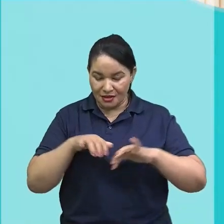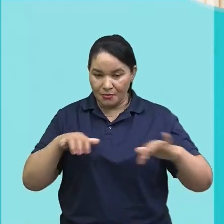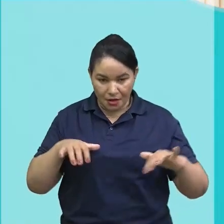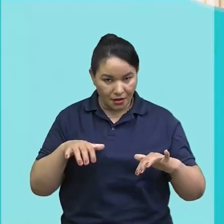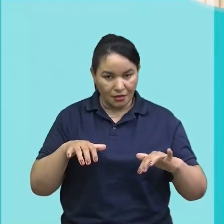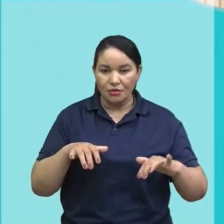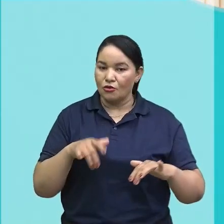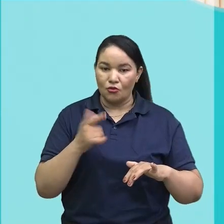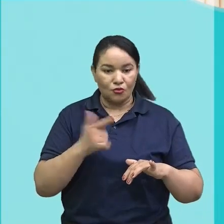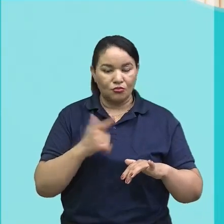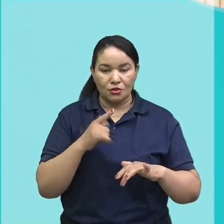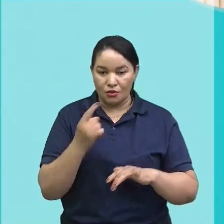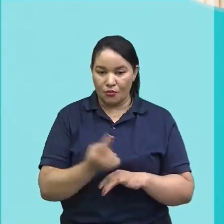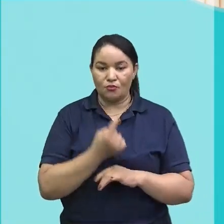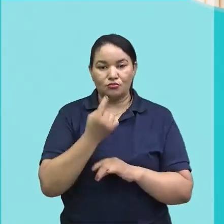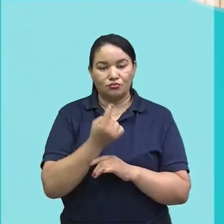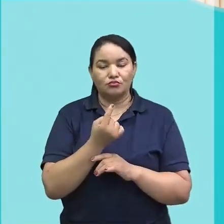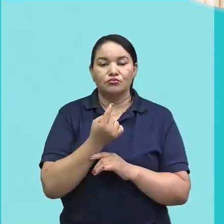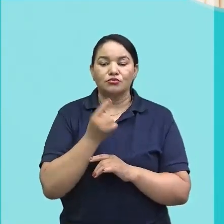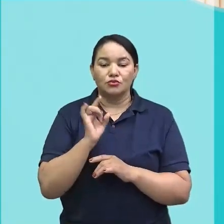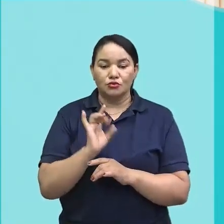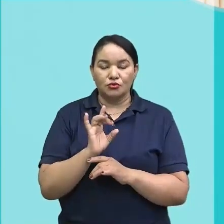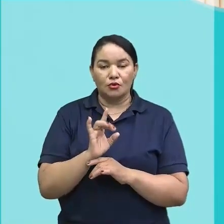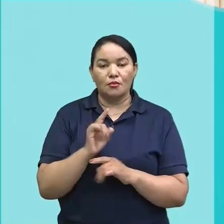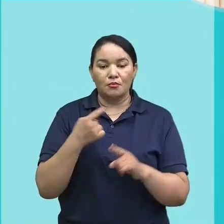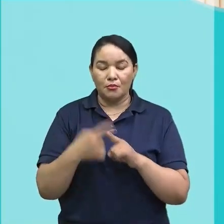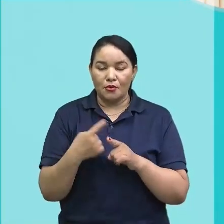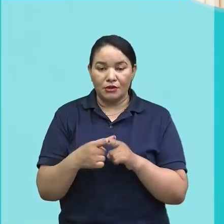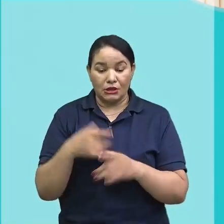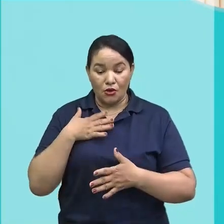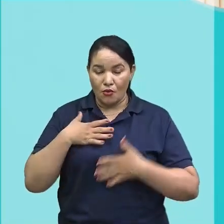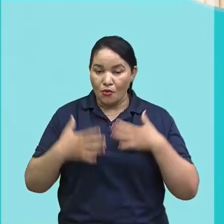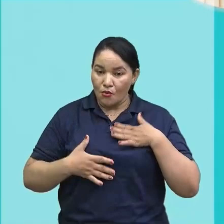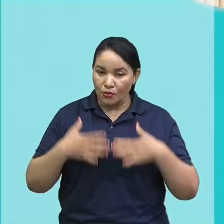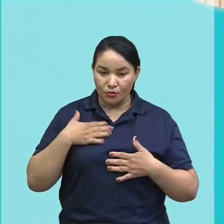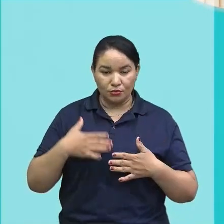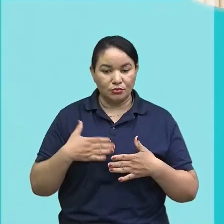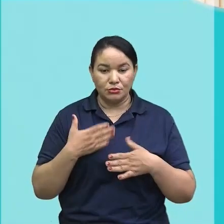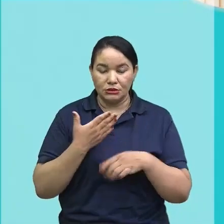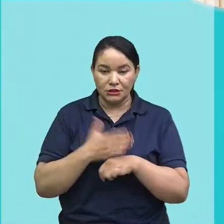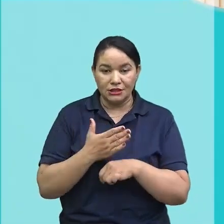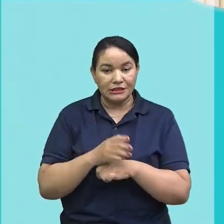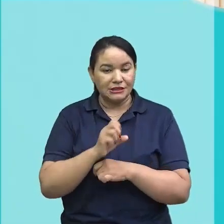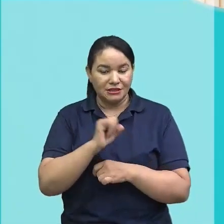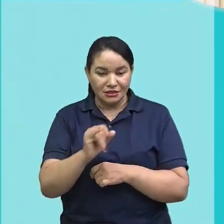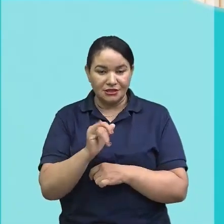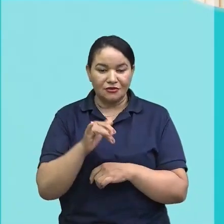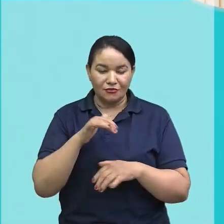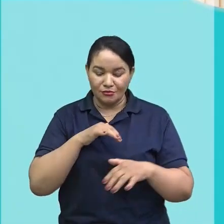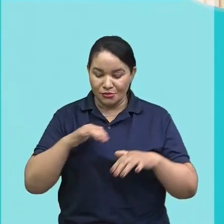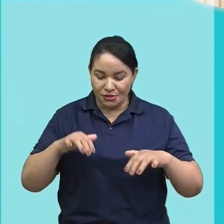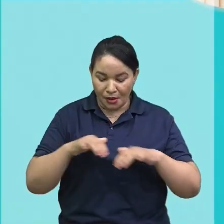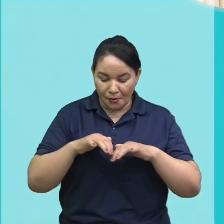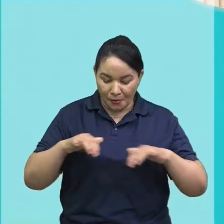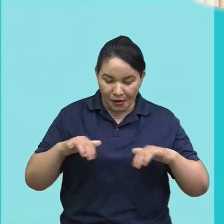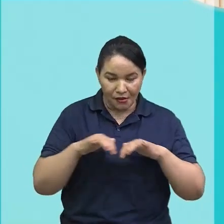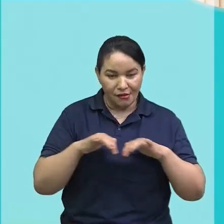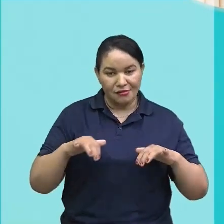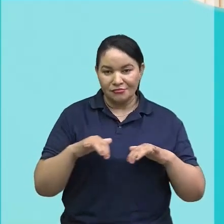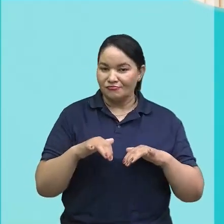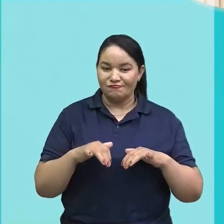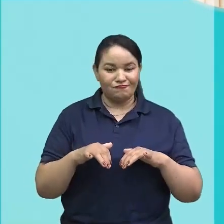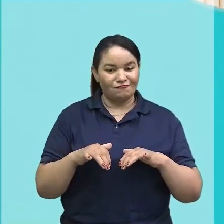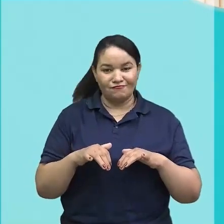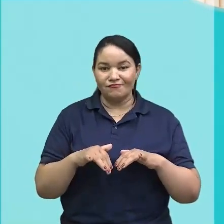unidade. Afinal, é o organismo. Nada funcionaria se fossem coisas isoladas.